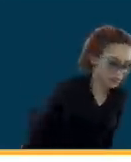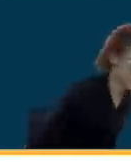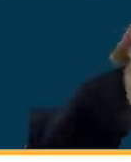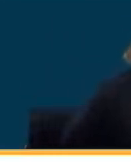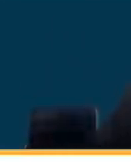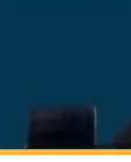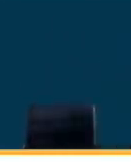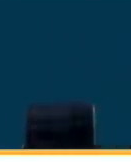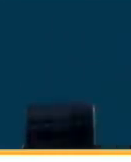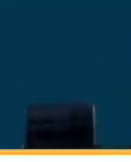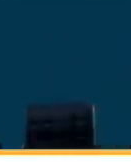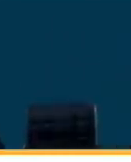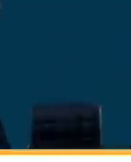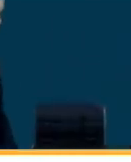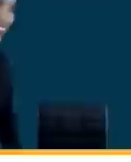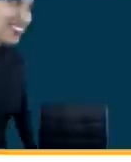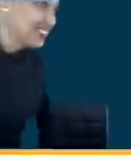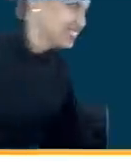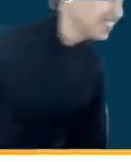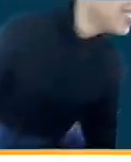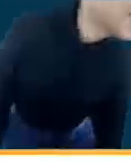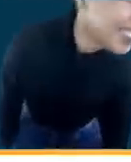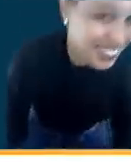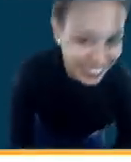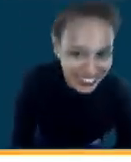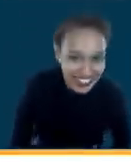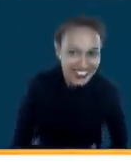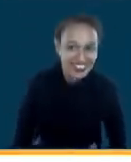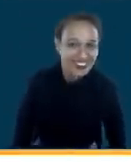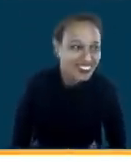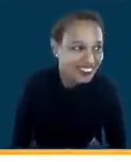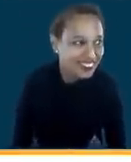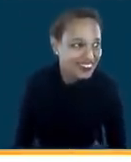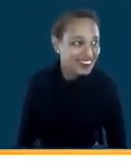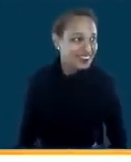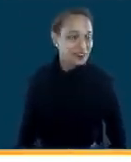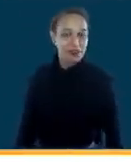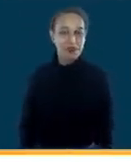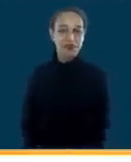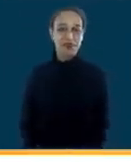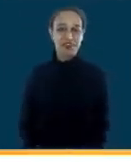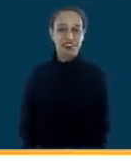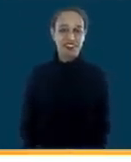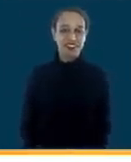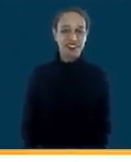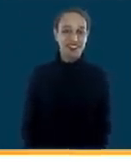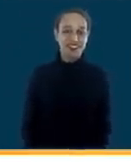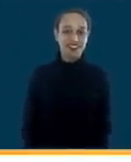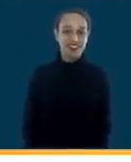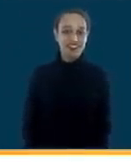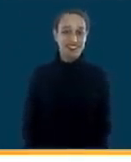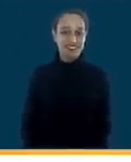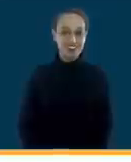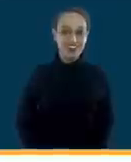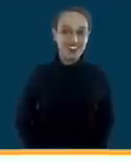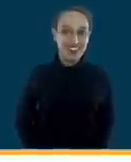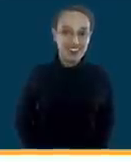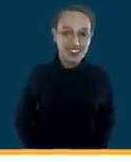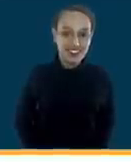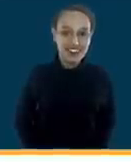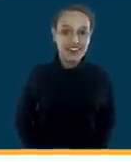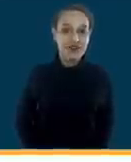também sua participação, temos provavelmente gente no Sul, gente aqui no Sudoeste, no